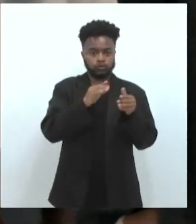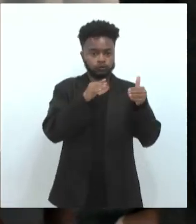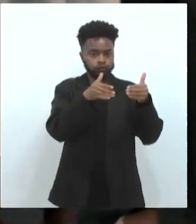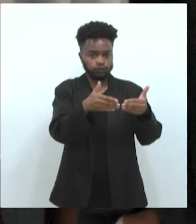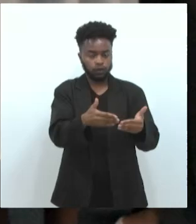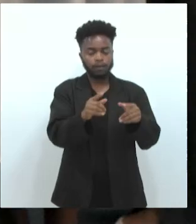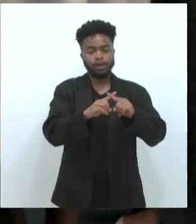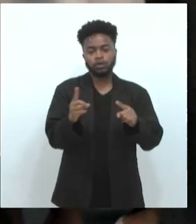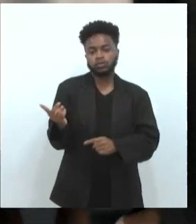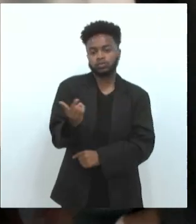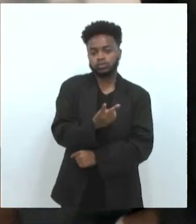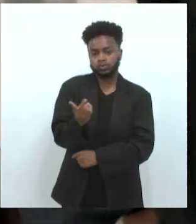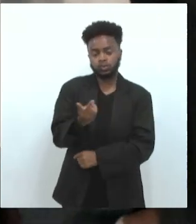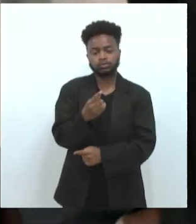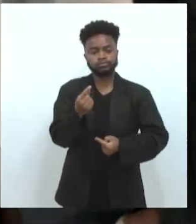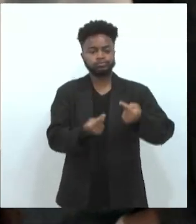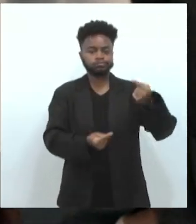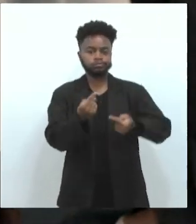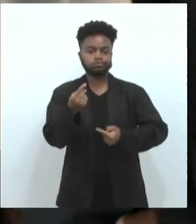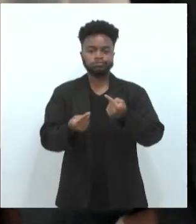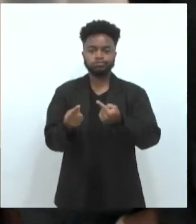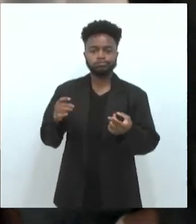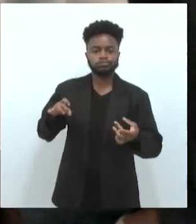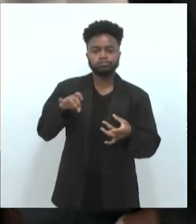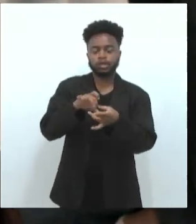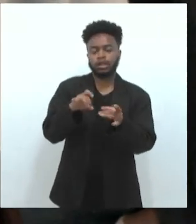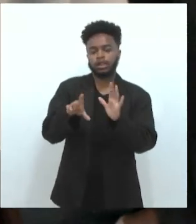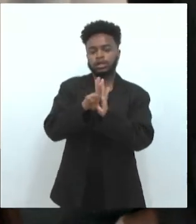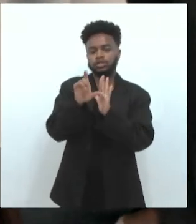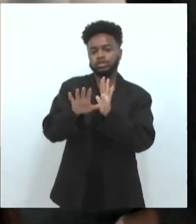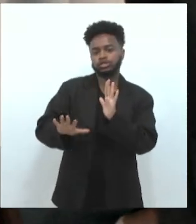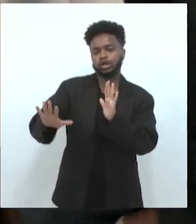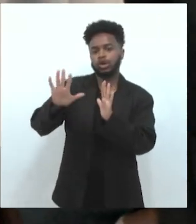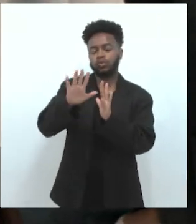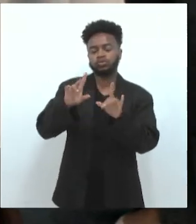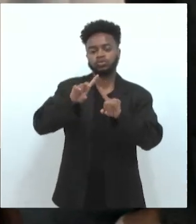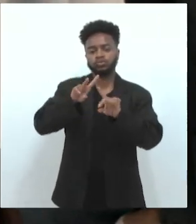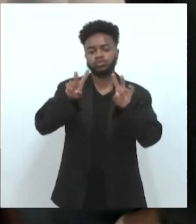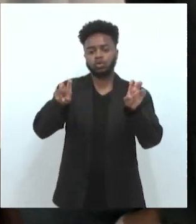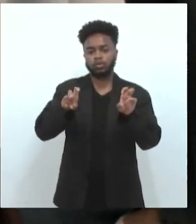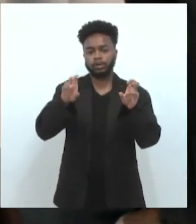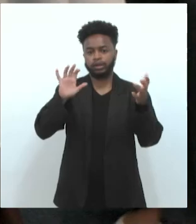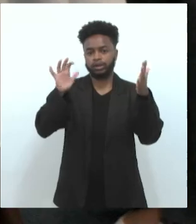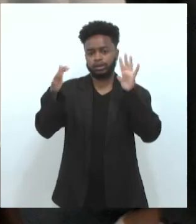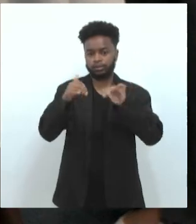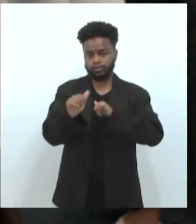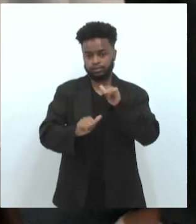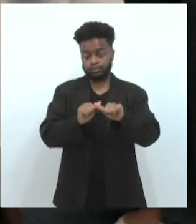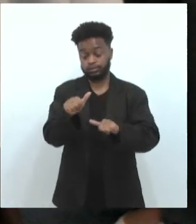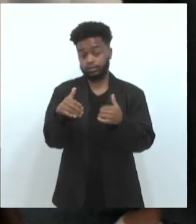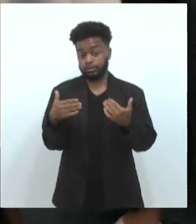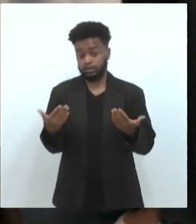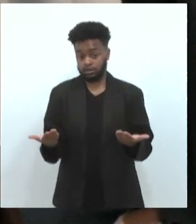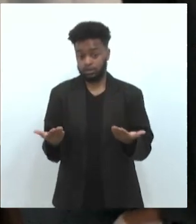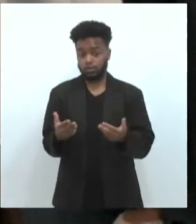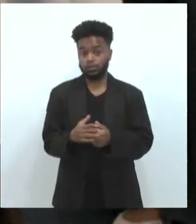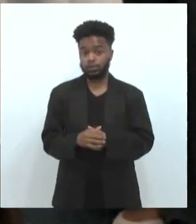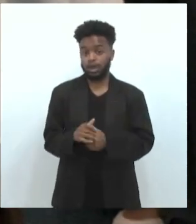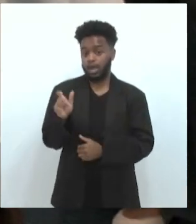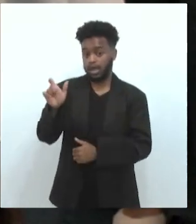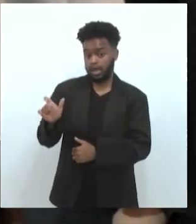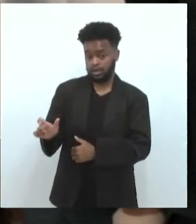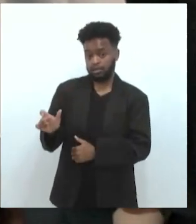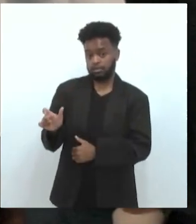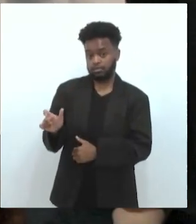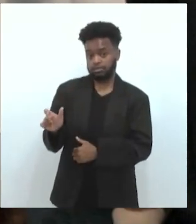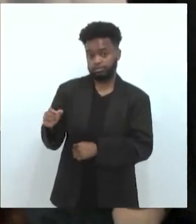dialogam dentro do espírito que a Lei Geral de Mudanças Climáticas estipula. Portanto, ela me convenceu,